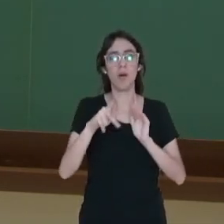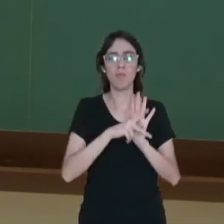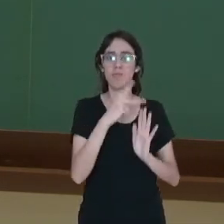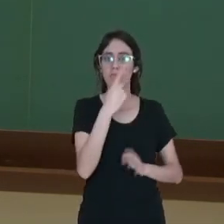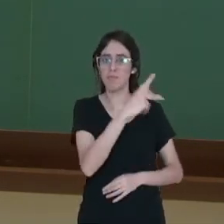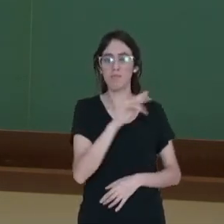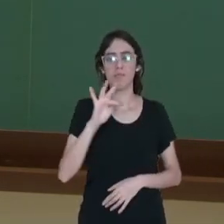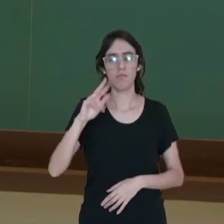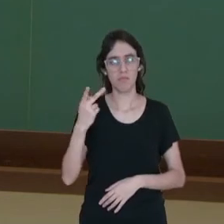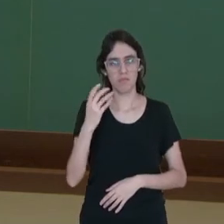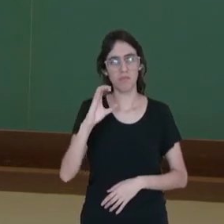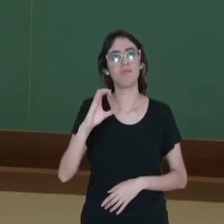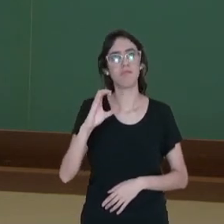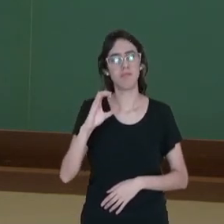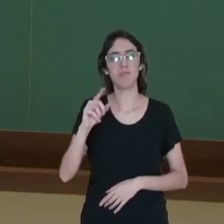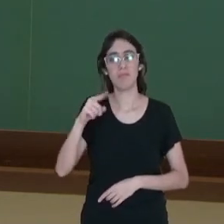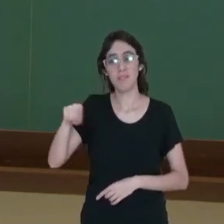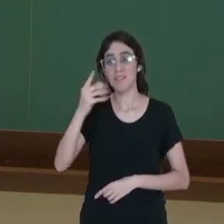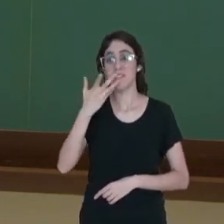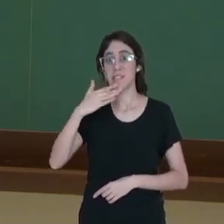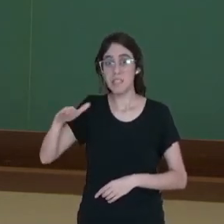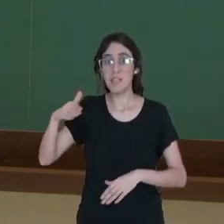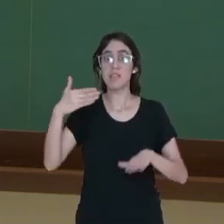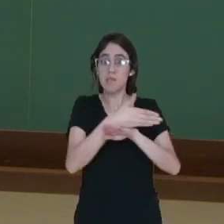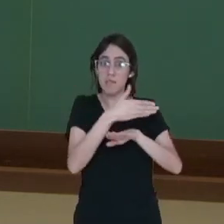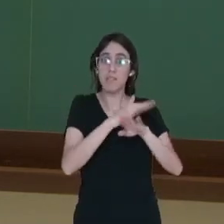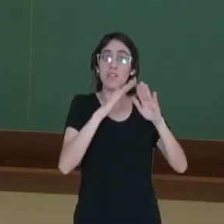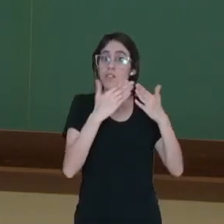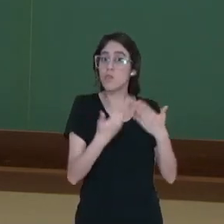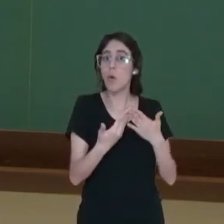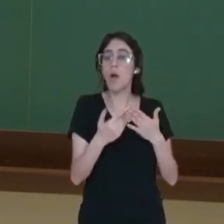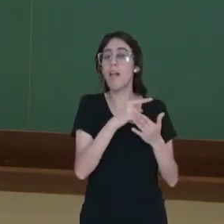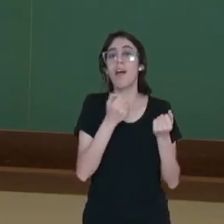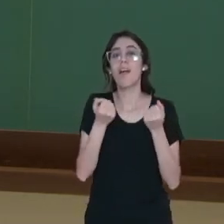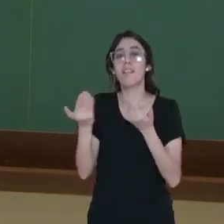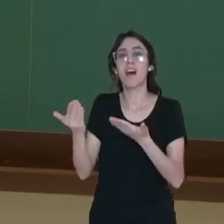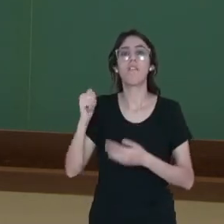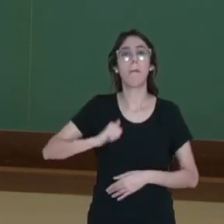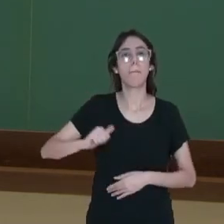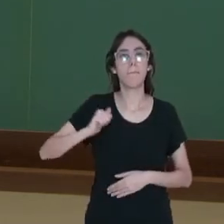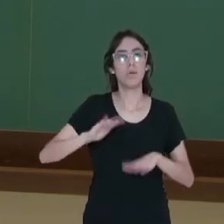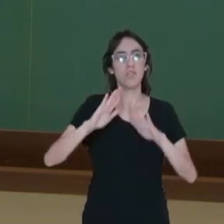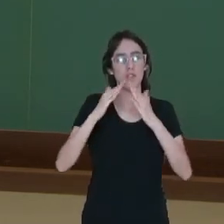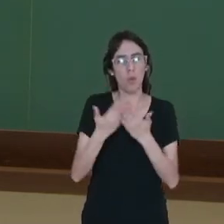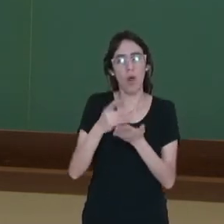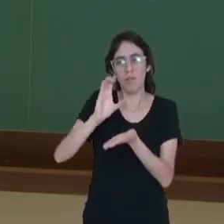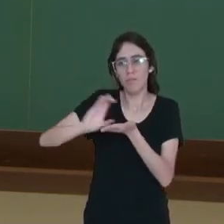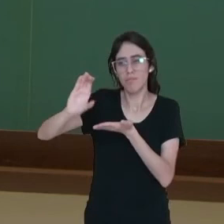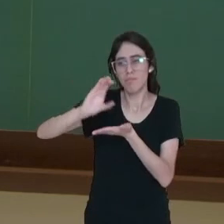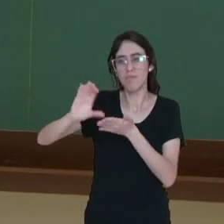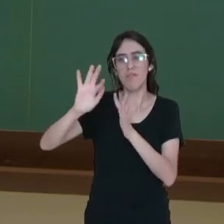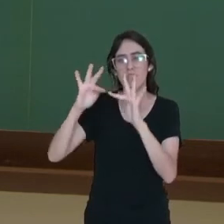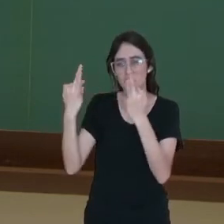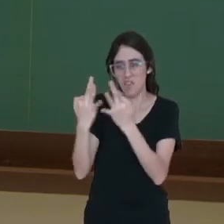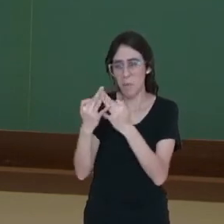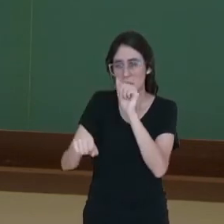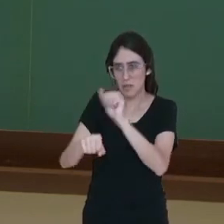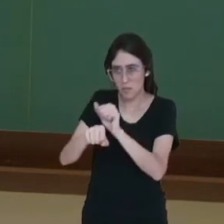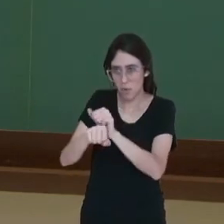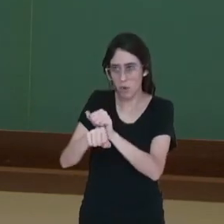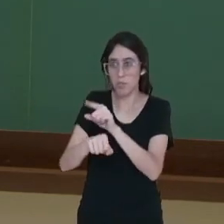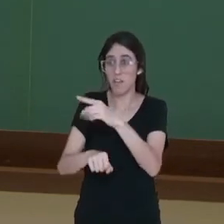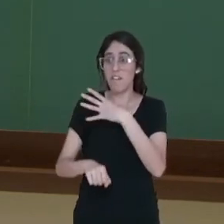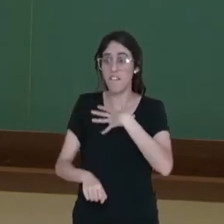atrelados à frequência das crianças na escola, como por exemplo o Bolsa Escola, uma renda mínima para as famílias que tivessem